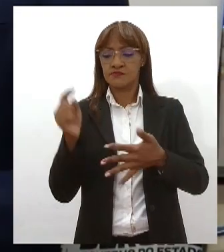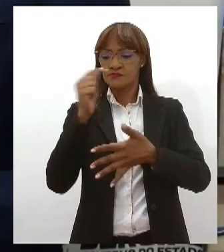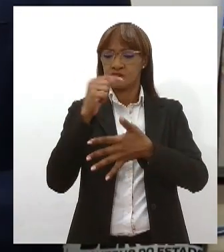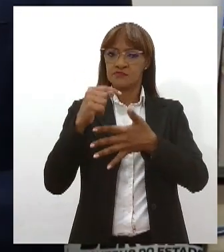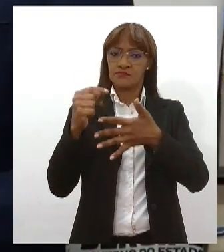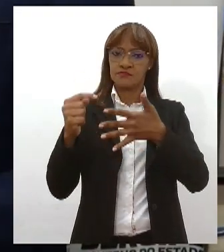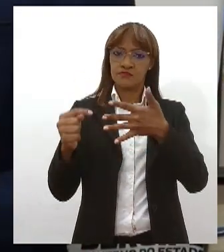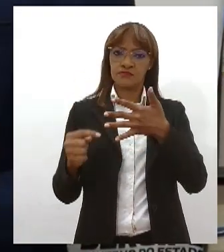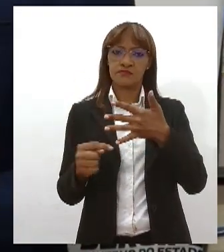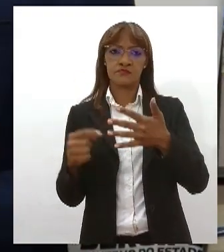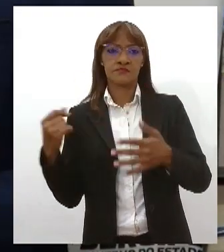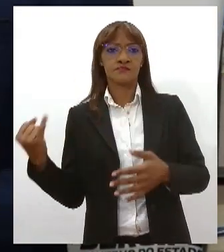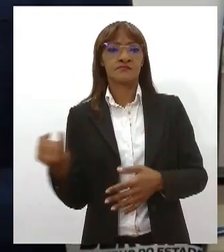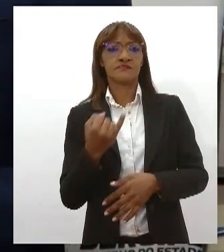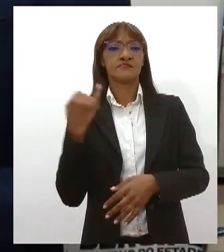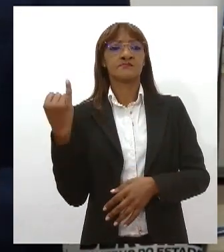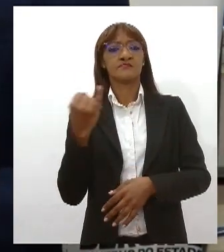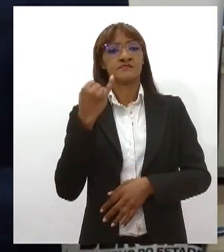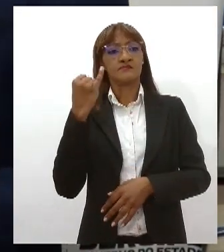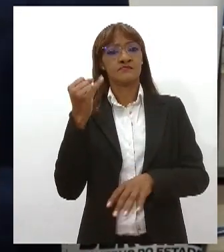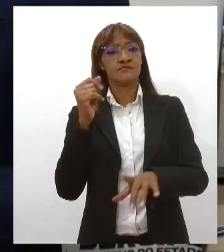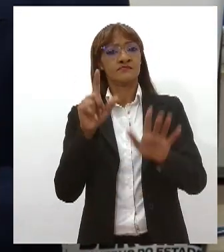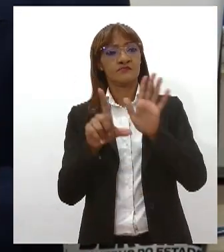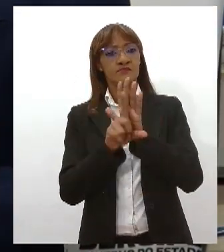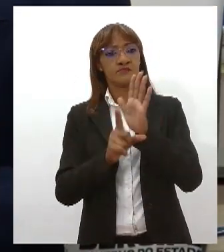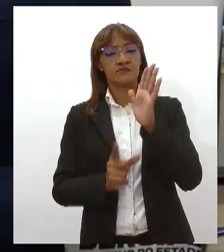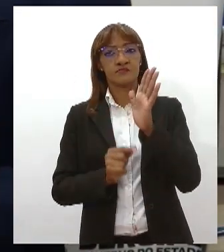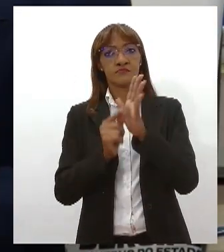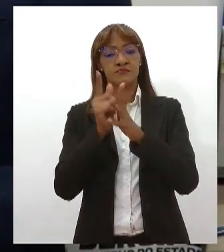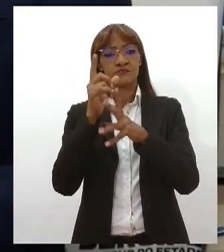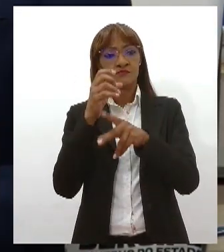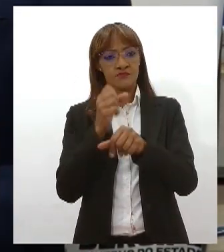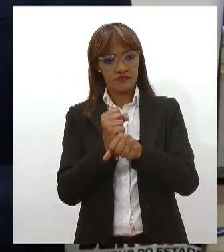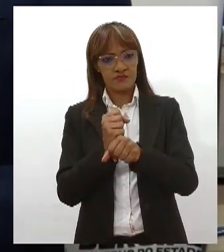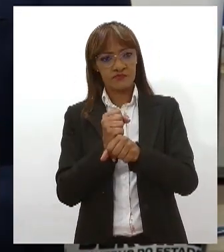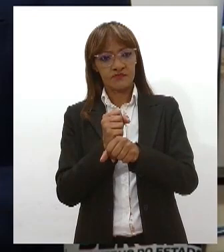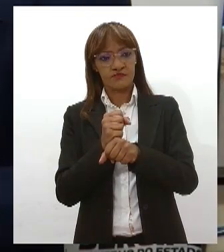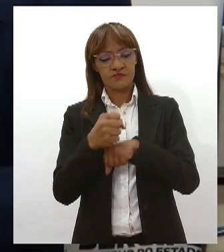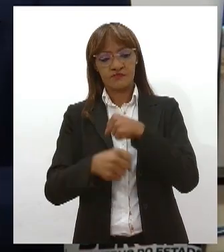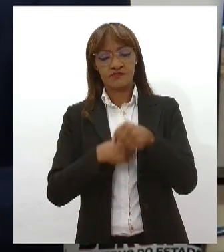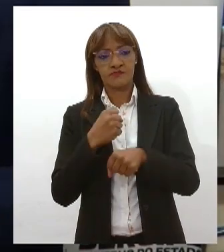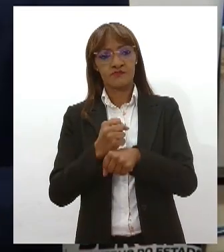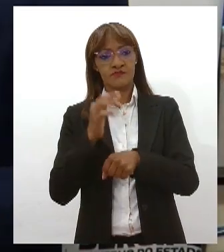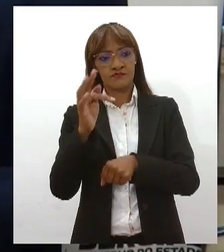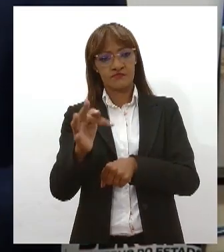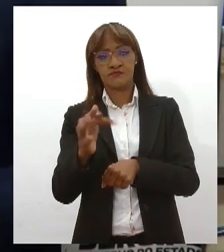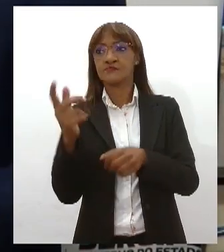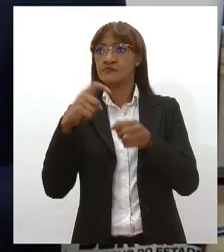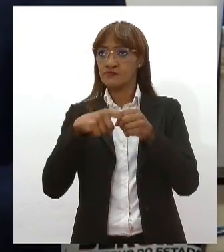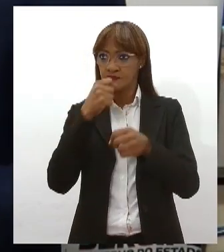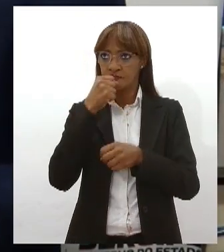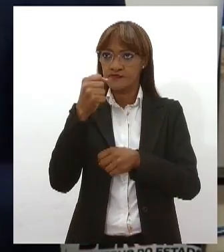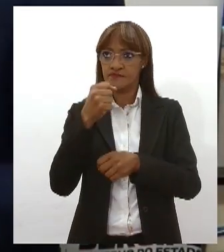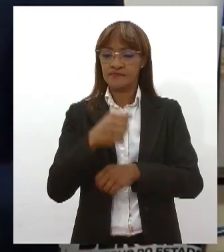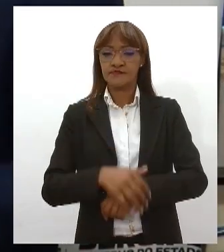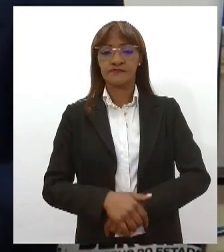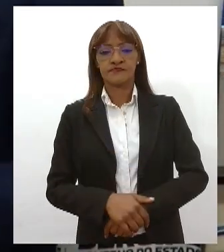importantes sobre a Lei de Diretrizes Orçamentárias para o ano de 2024. Voltamos aos estúdios.